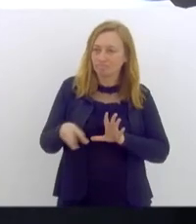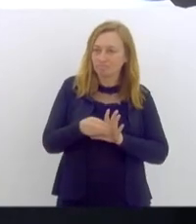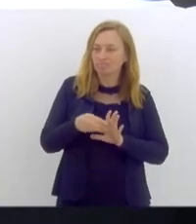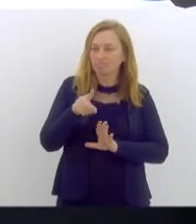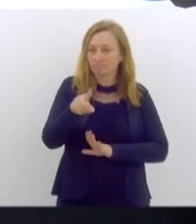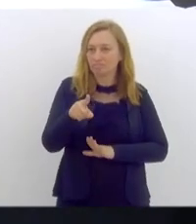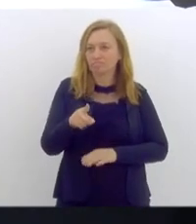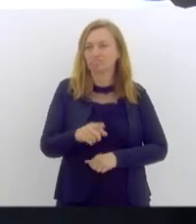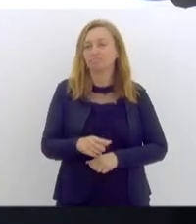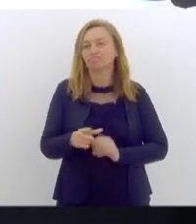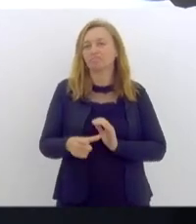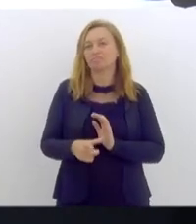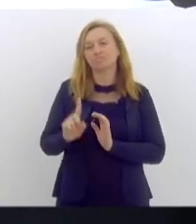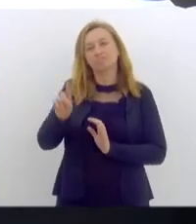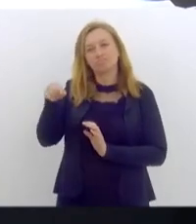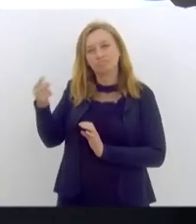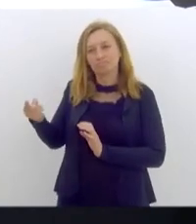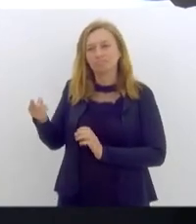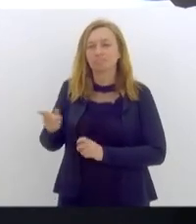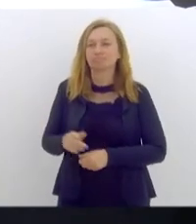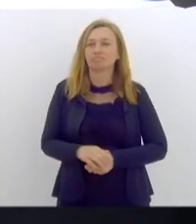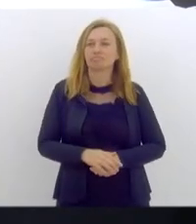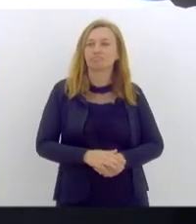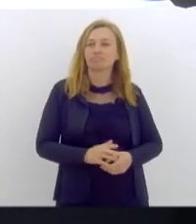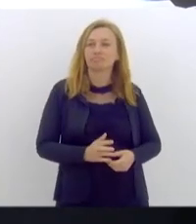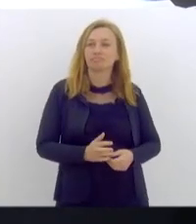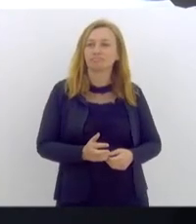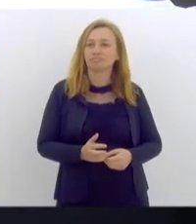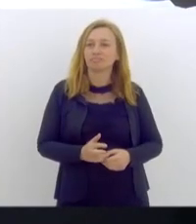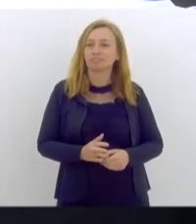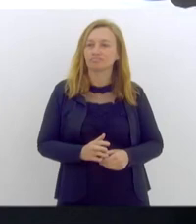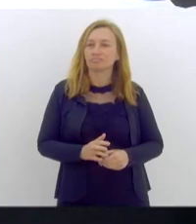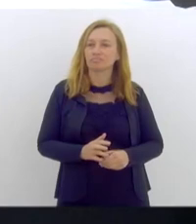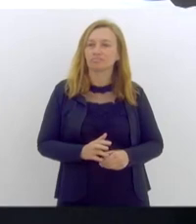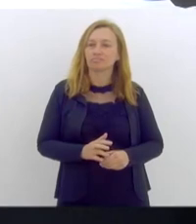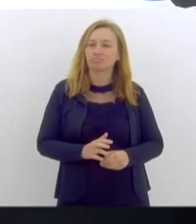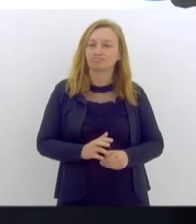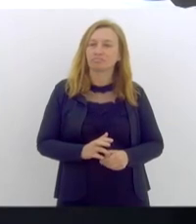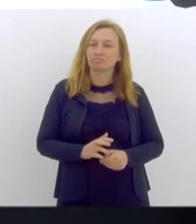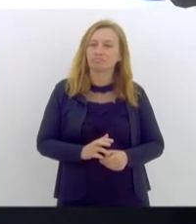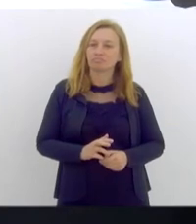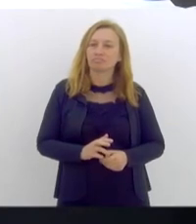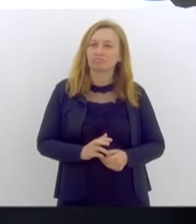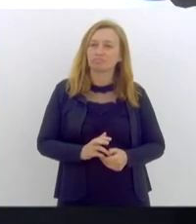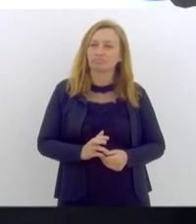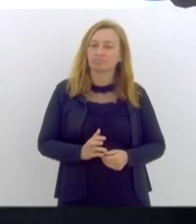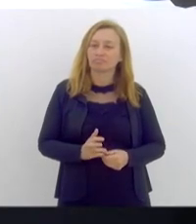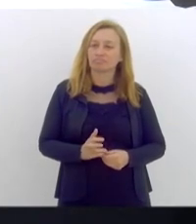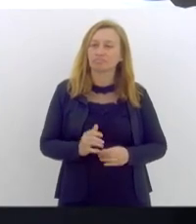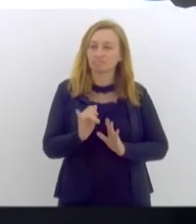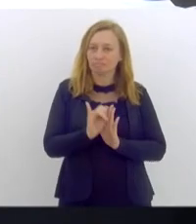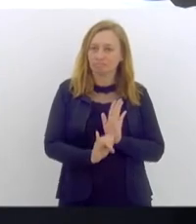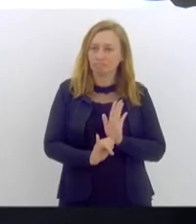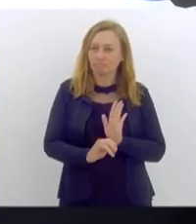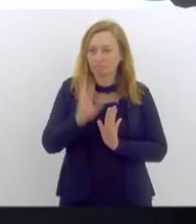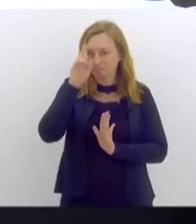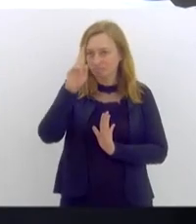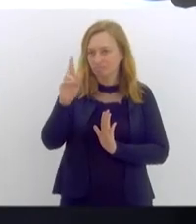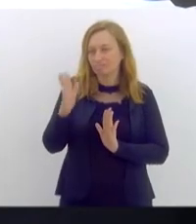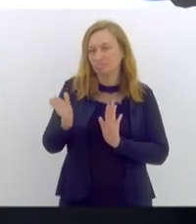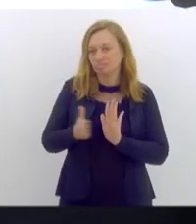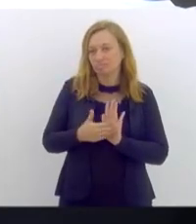essa com anterior e entra com a redação que o senhor vai